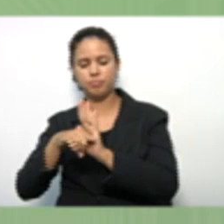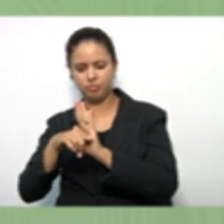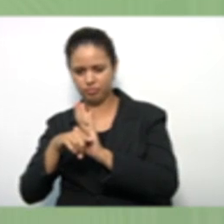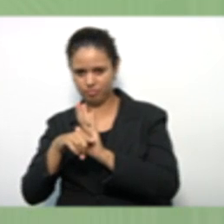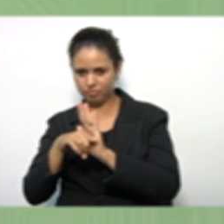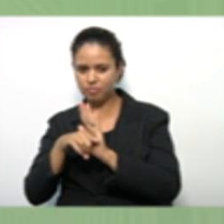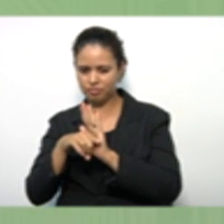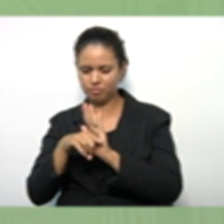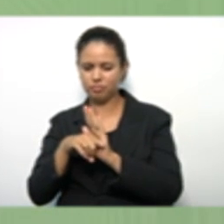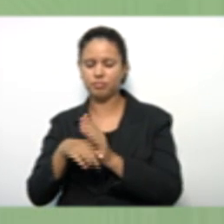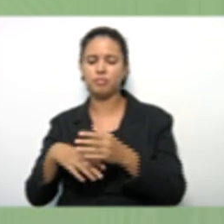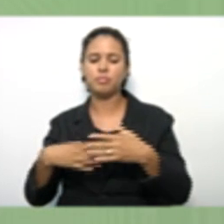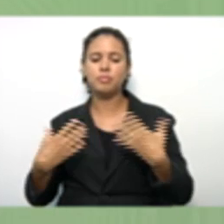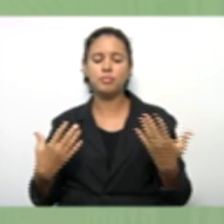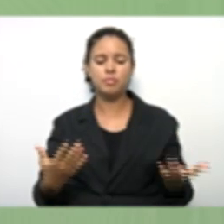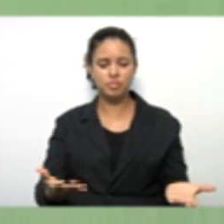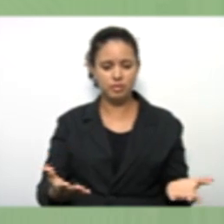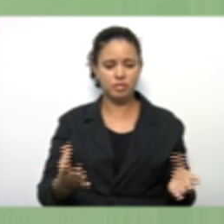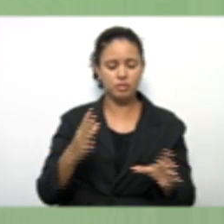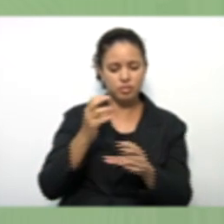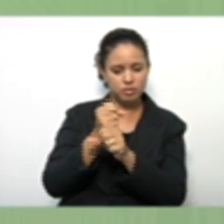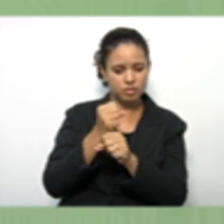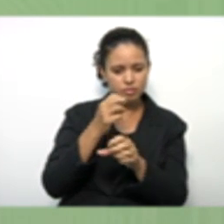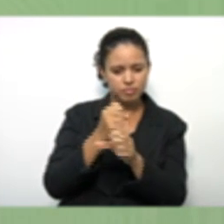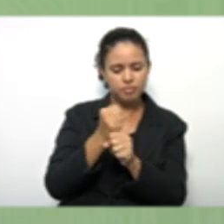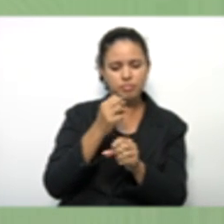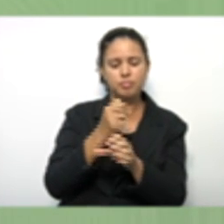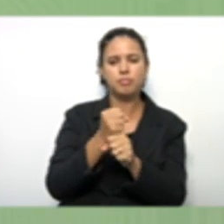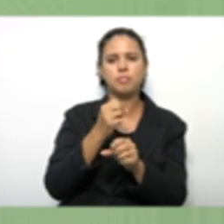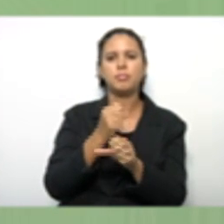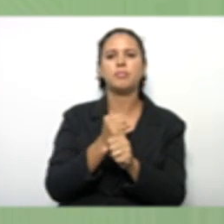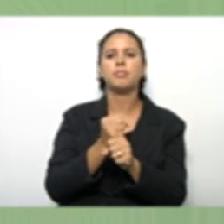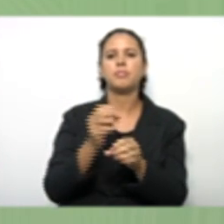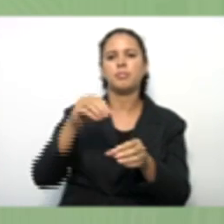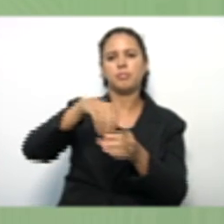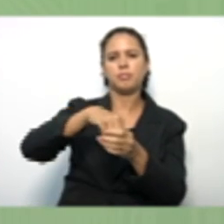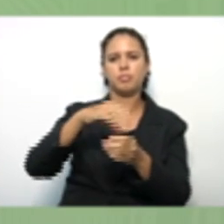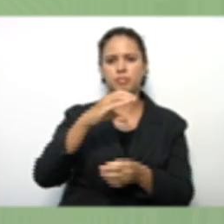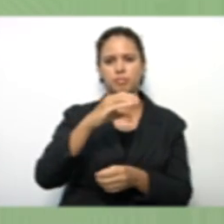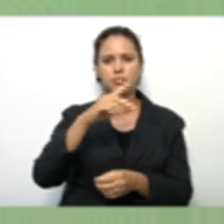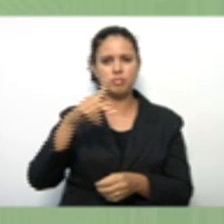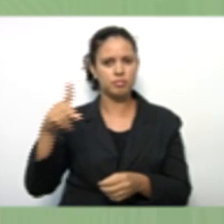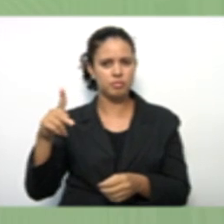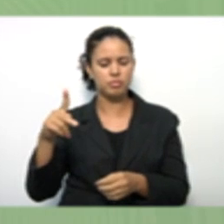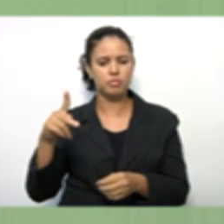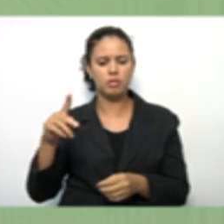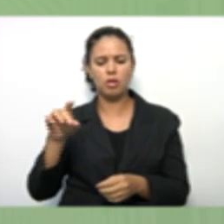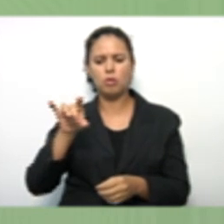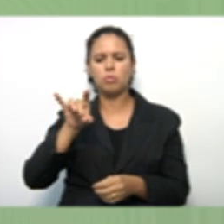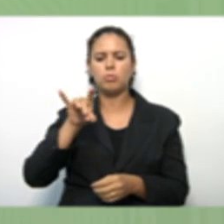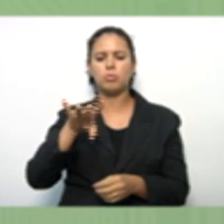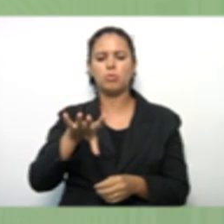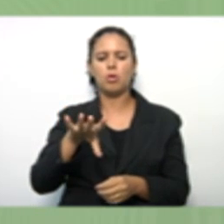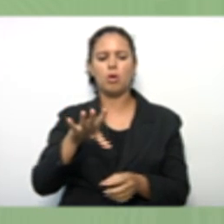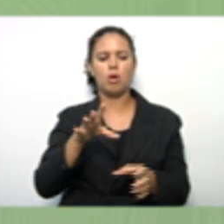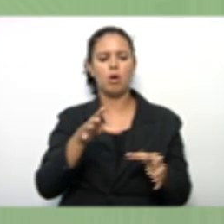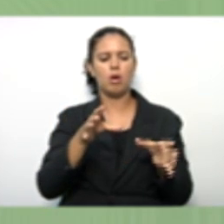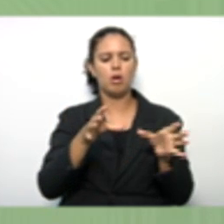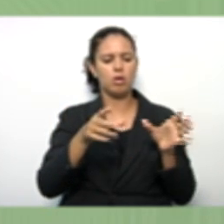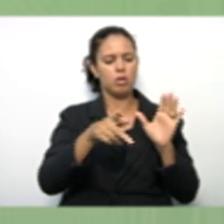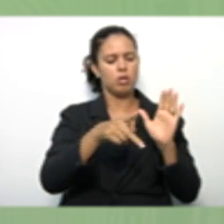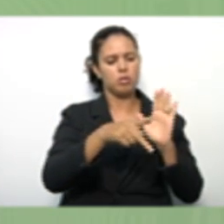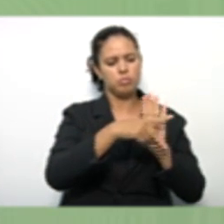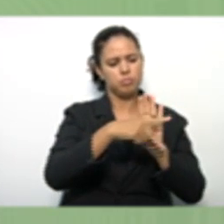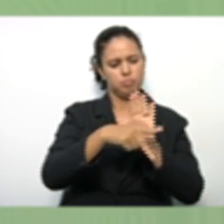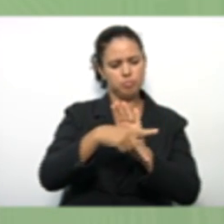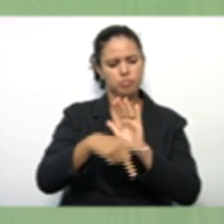coisa? Okay. Exatamente, porque a contabilidade, tanto nas cooperativas como nas empresas privadas, não se refere só ao patrimônio, mas se refere